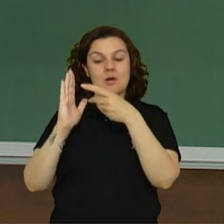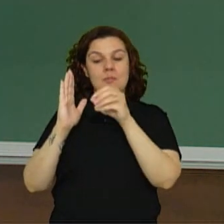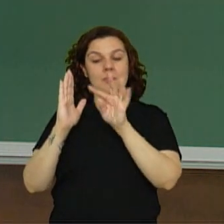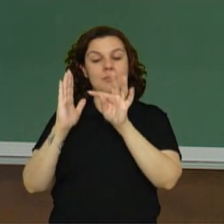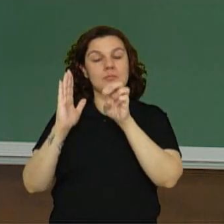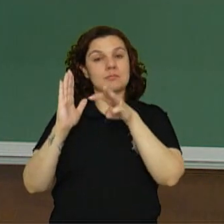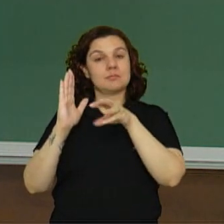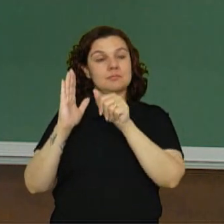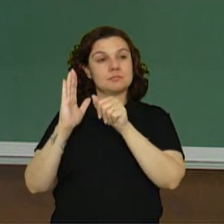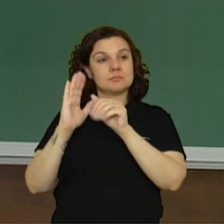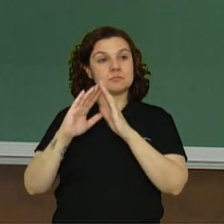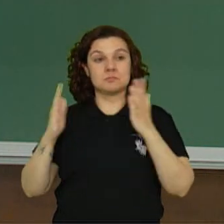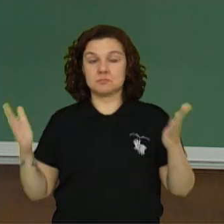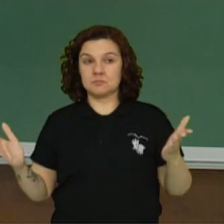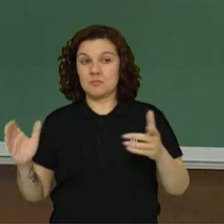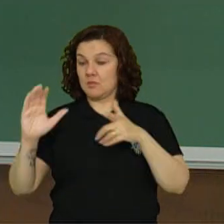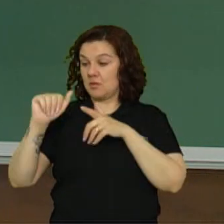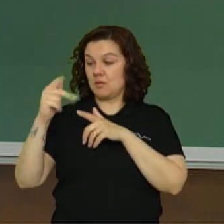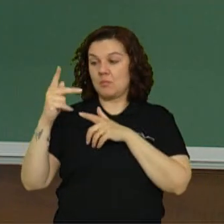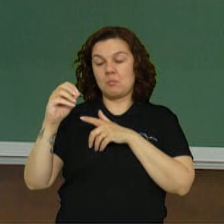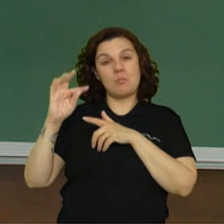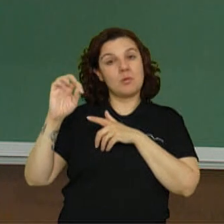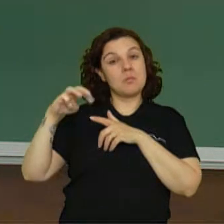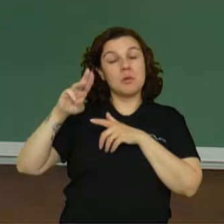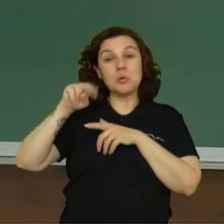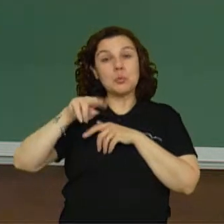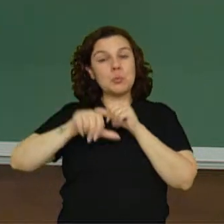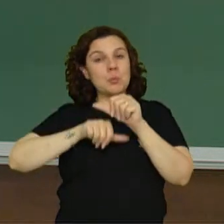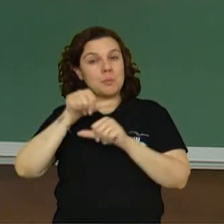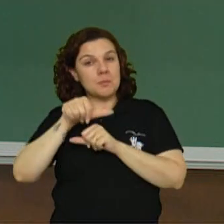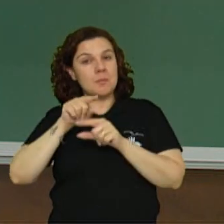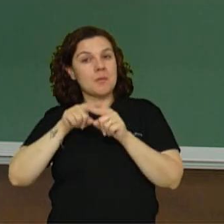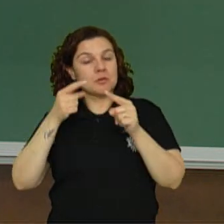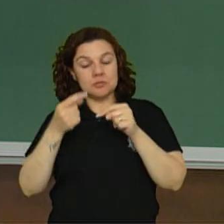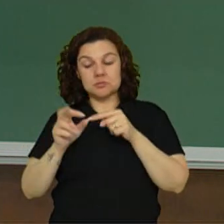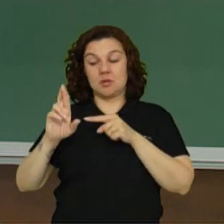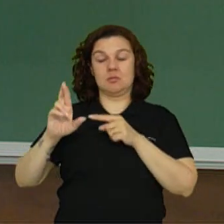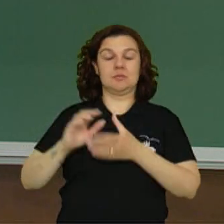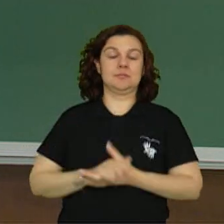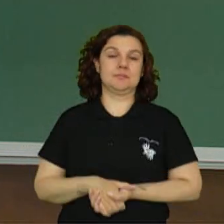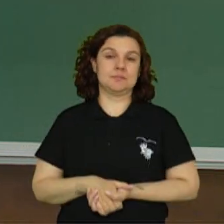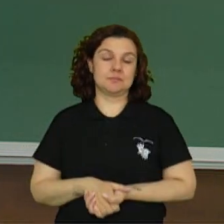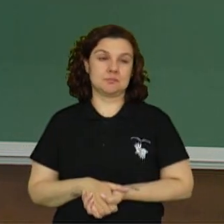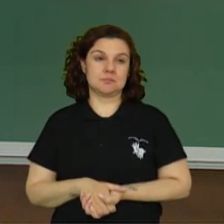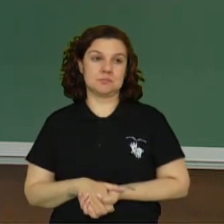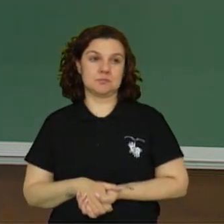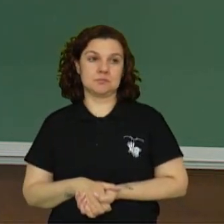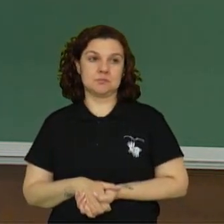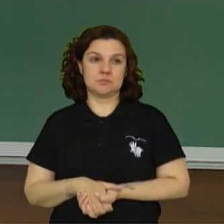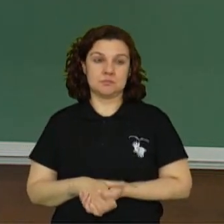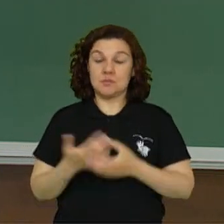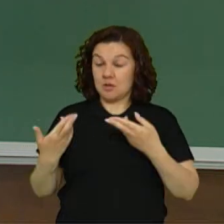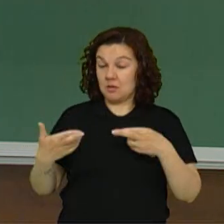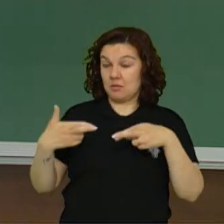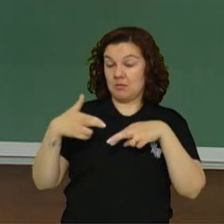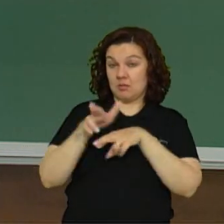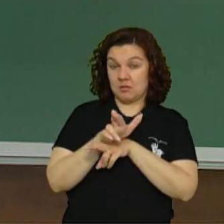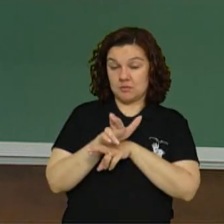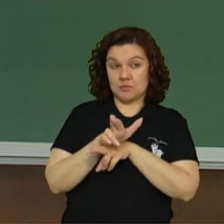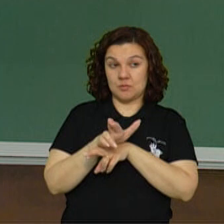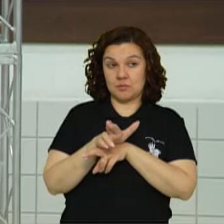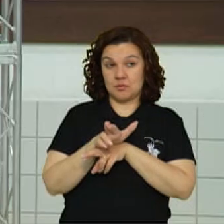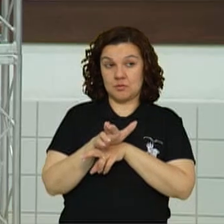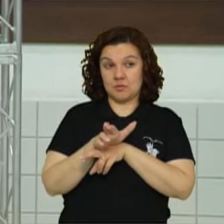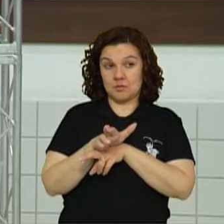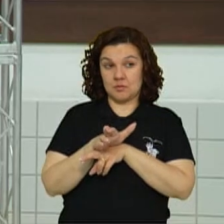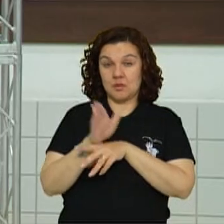fácil? O apótema nunca vai mudar. E a diferença vai estar só no raio. Uma vez o raio se relaciona